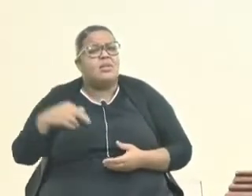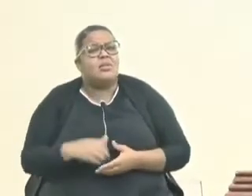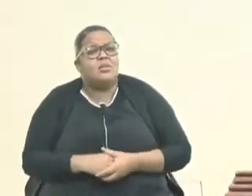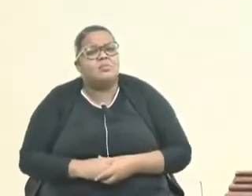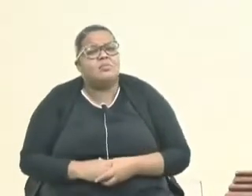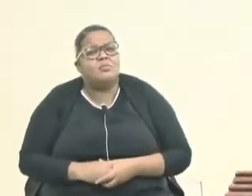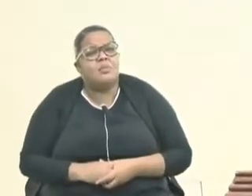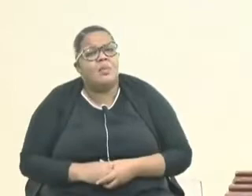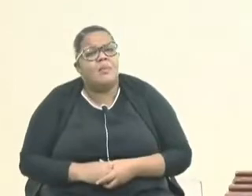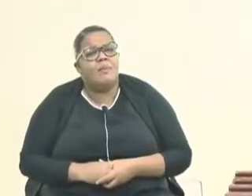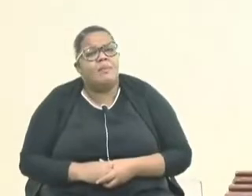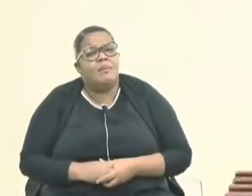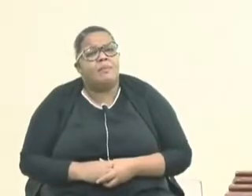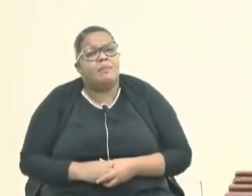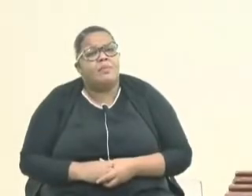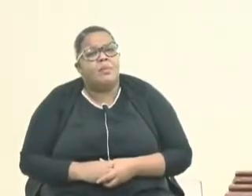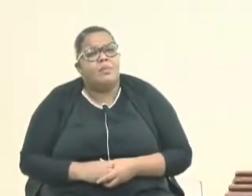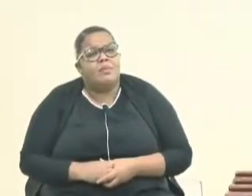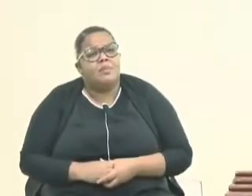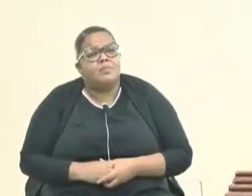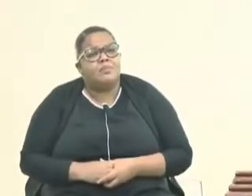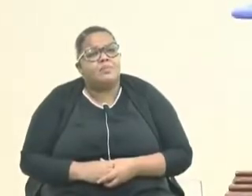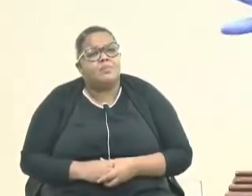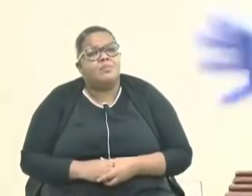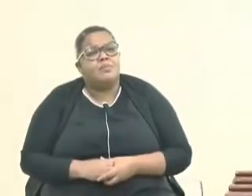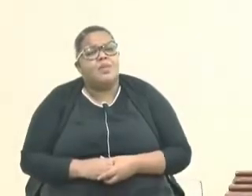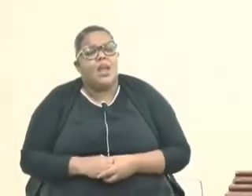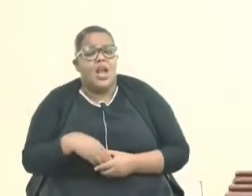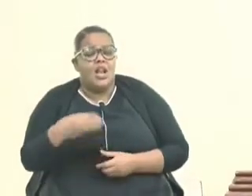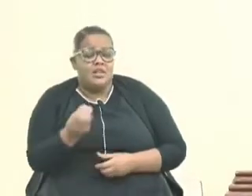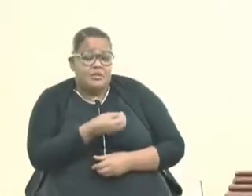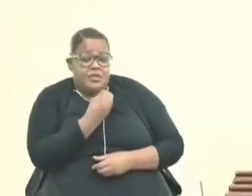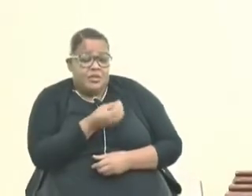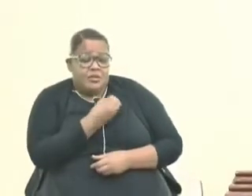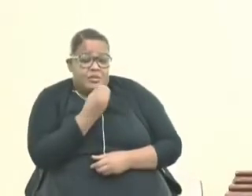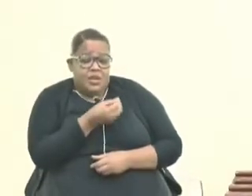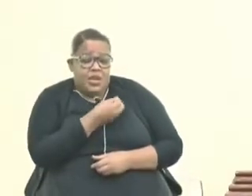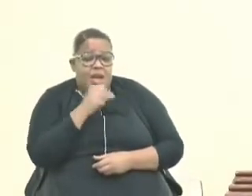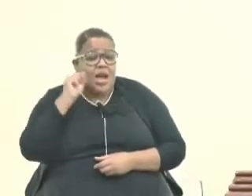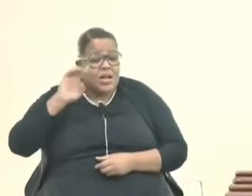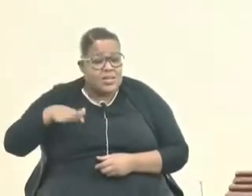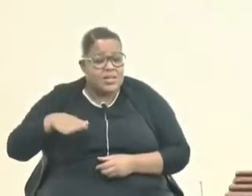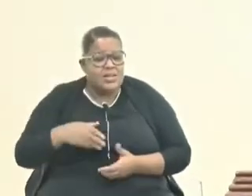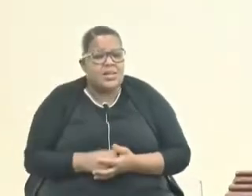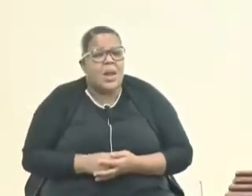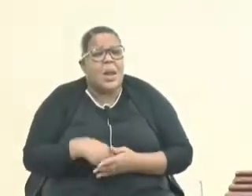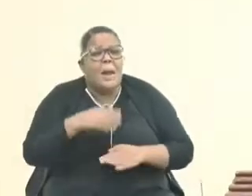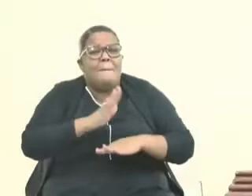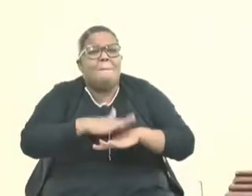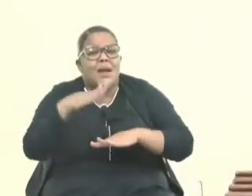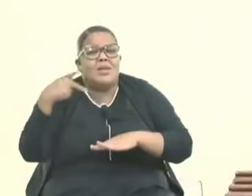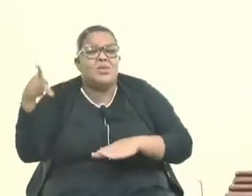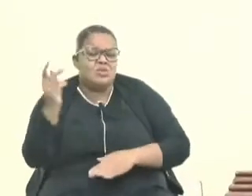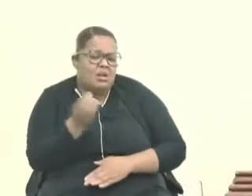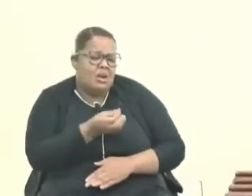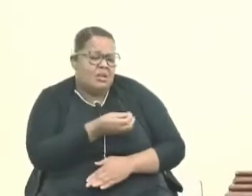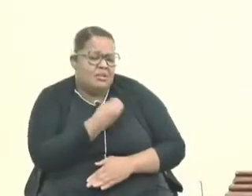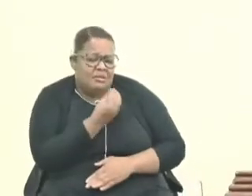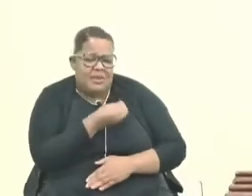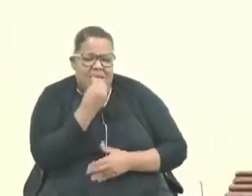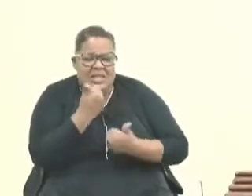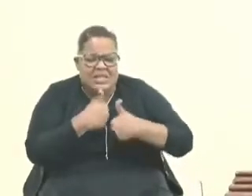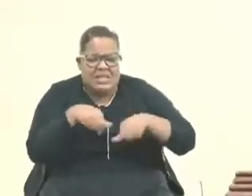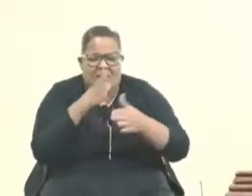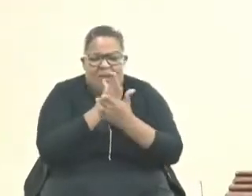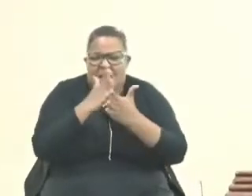conciliavam o trabalho vocês têm Total com a sua vida dissoluta e esse paralisavam perto da